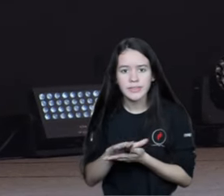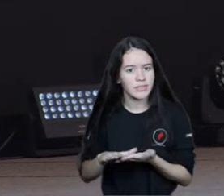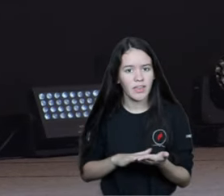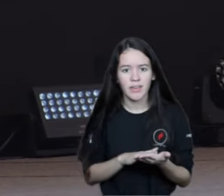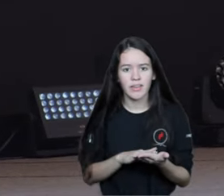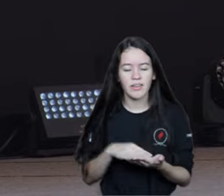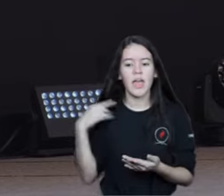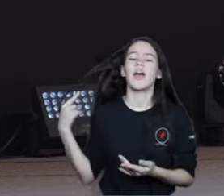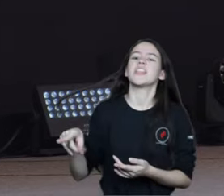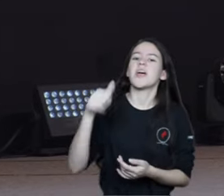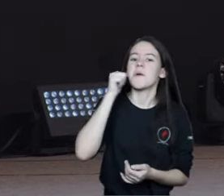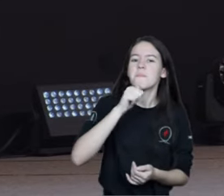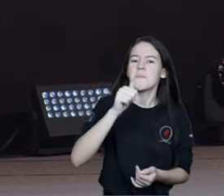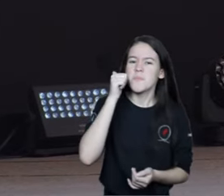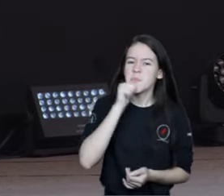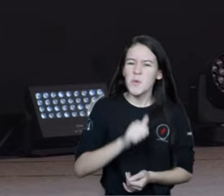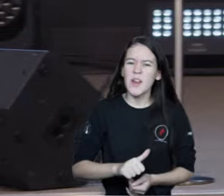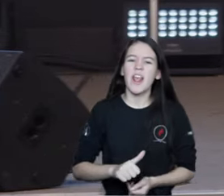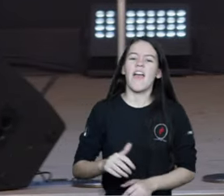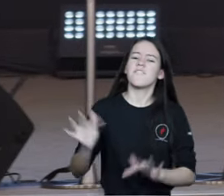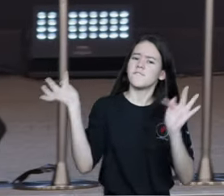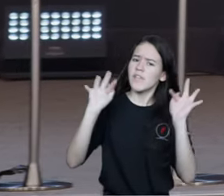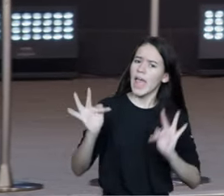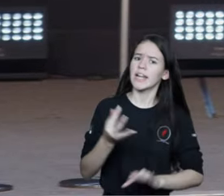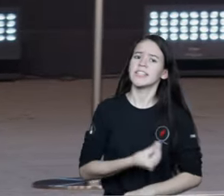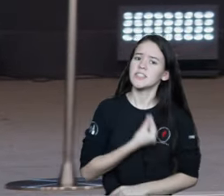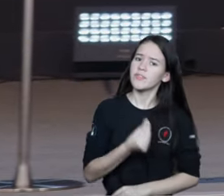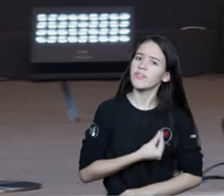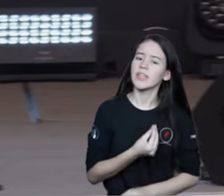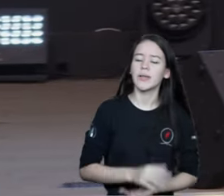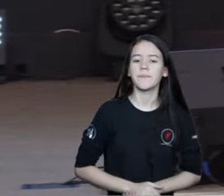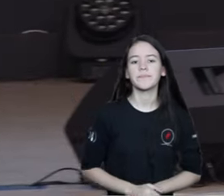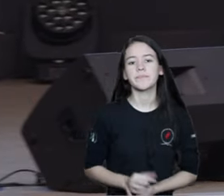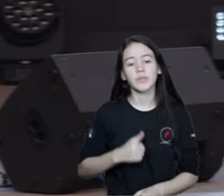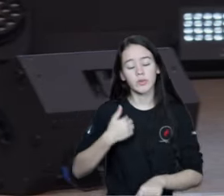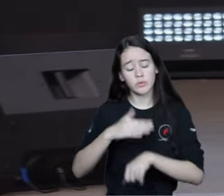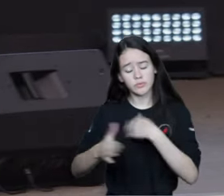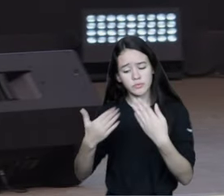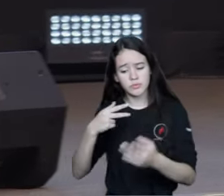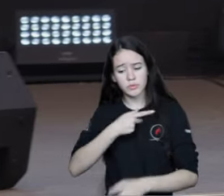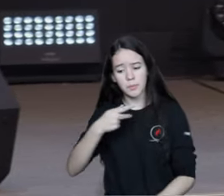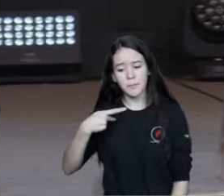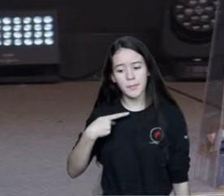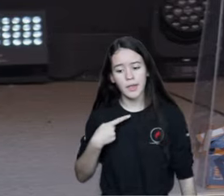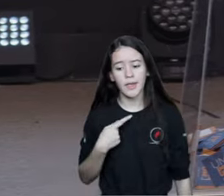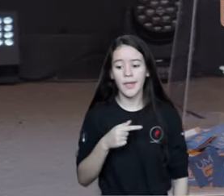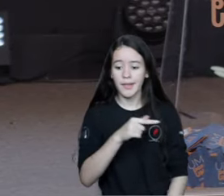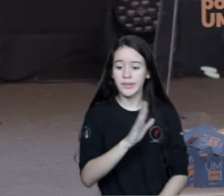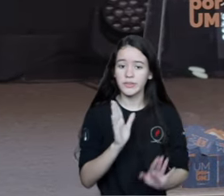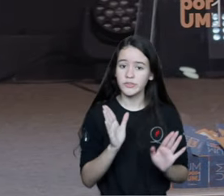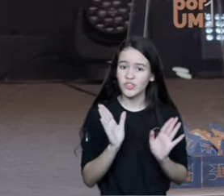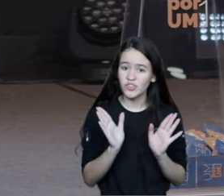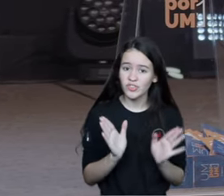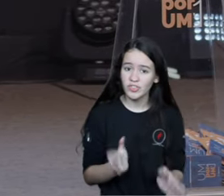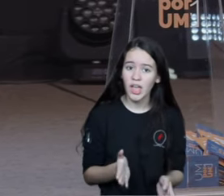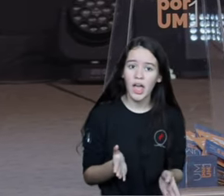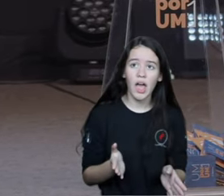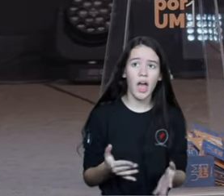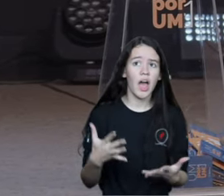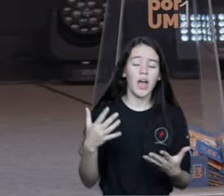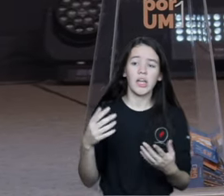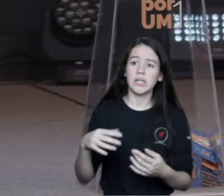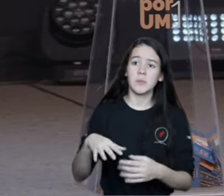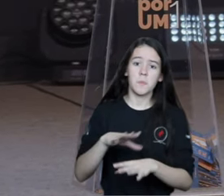a mulher que tem uma grana para viver a gente comenta e conversa com o Pastor Jair já era para estar com Jesus